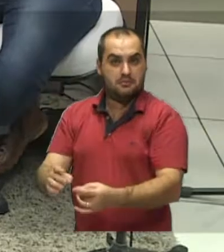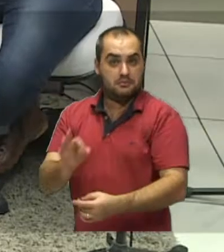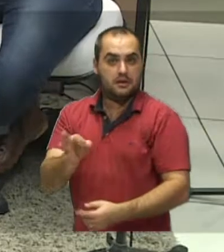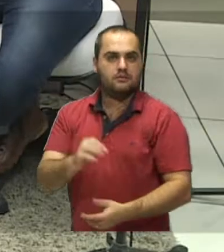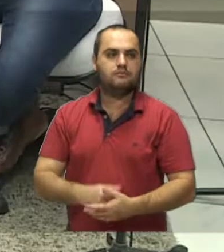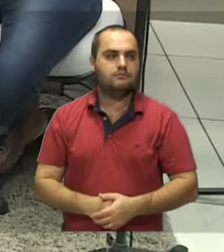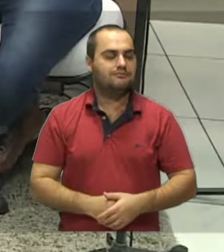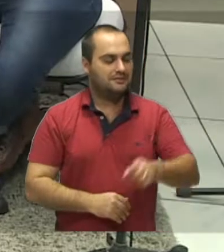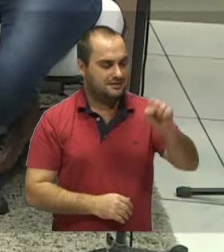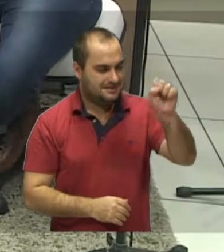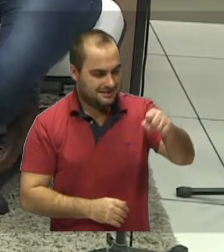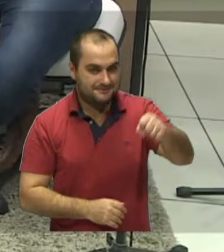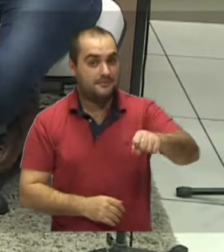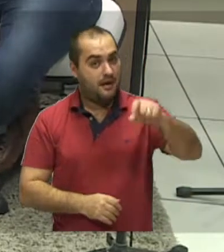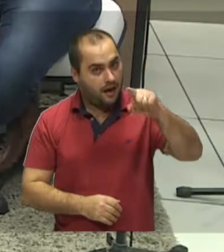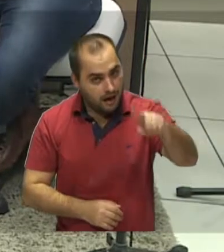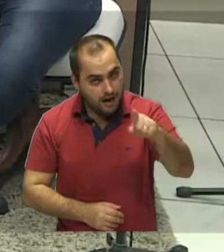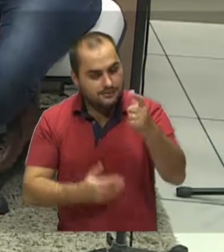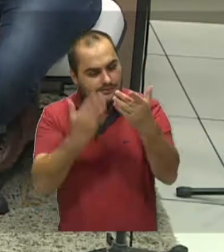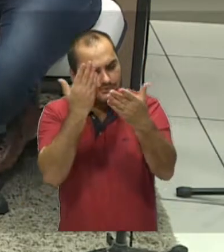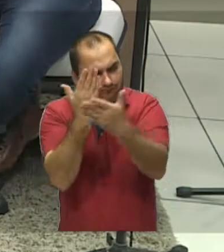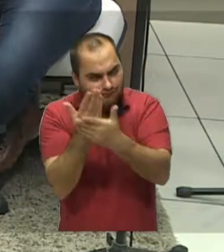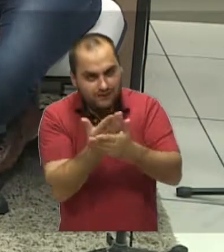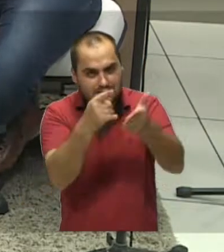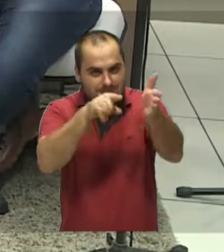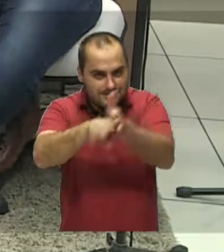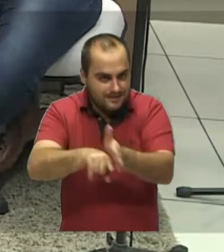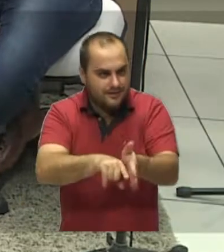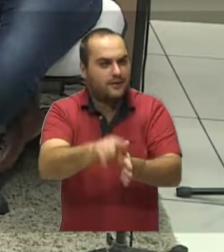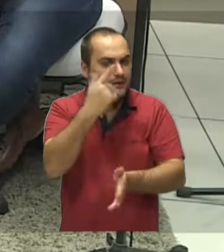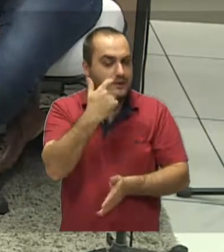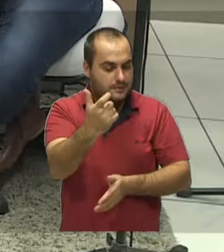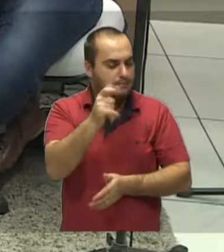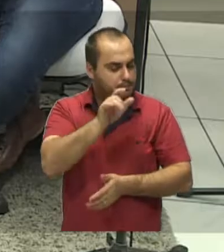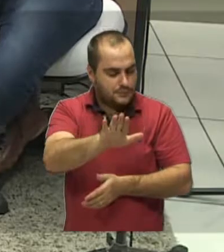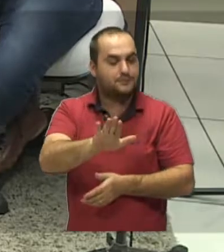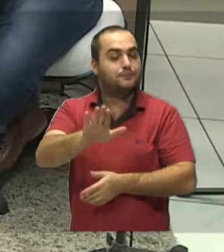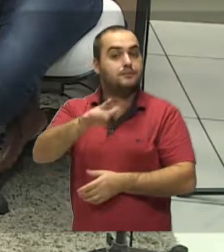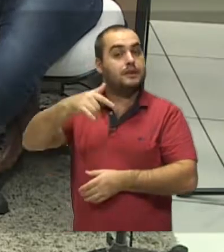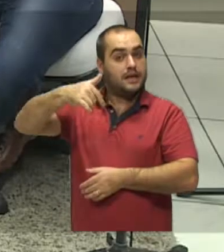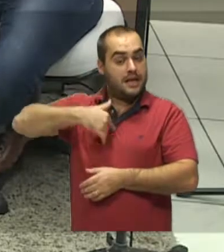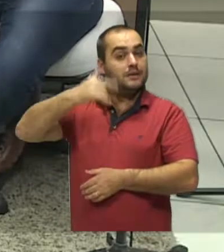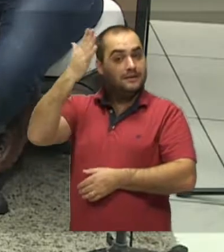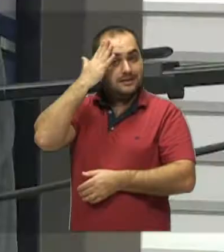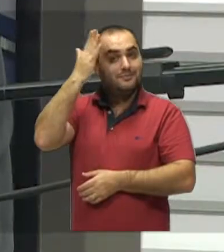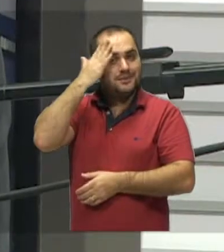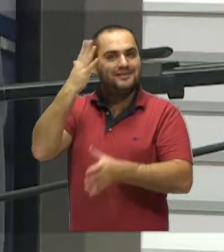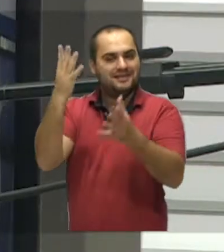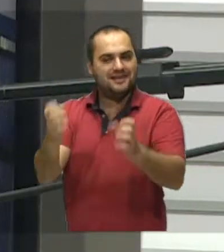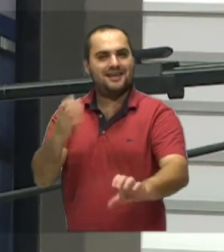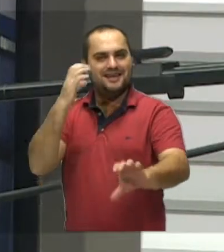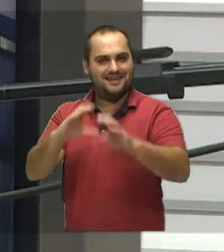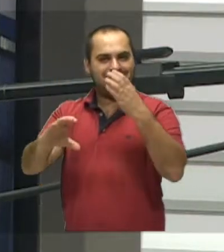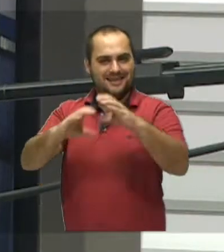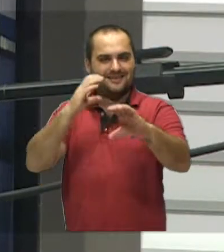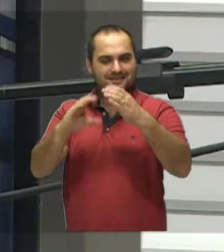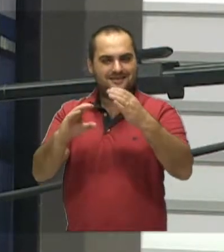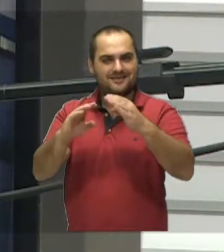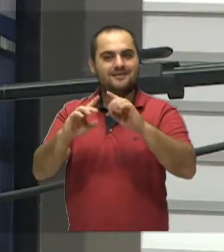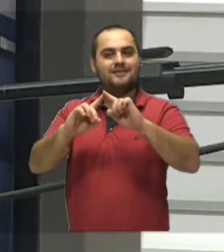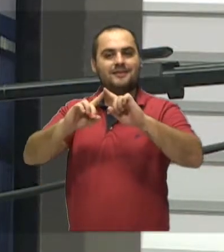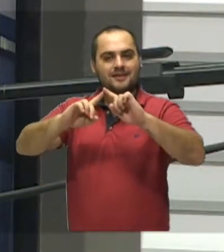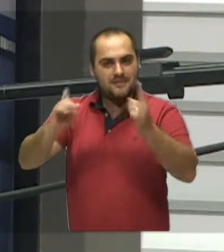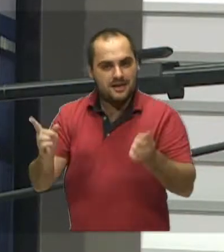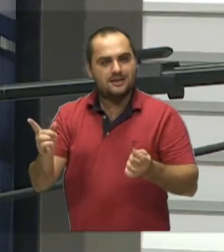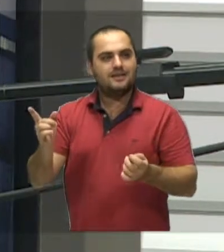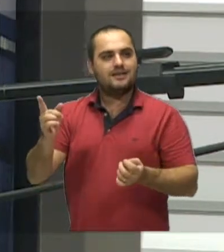estudo foi interessante, assim. Eu sabia que eu queria cantar, mas eu sabia também que eu queria uma formação um pouco